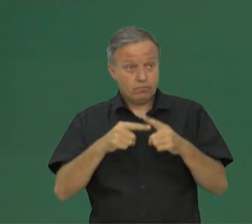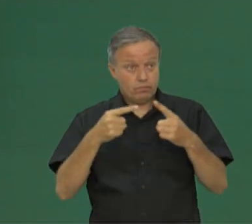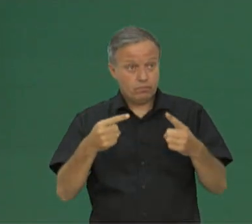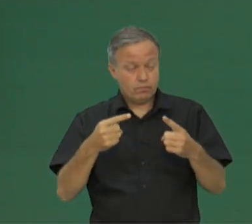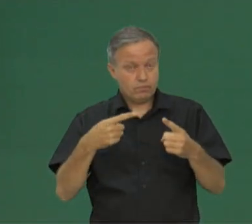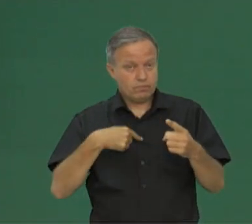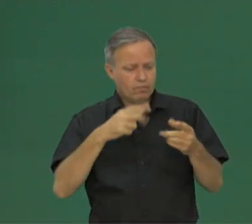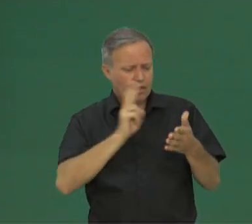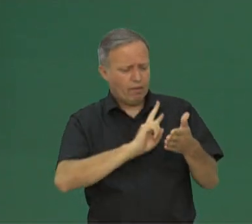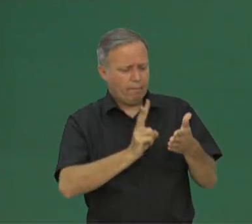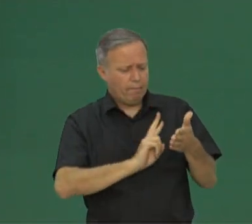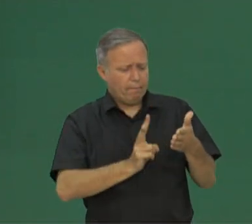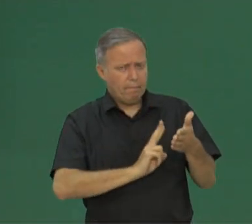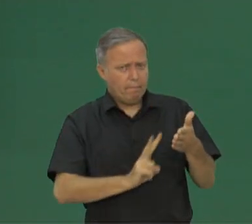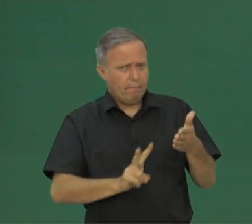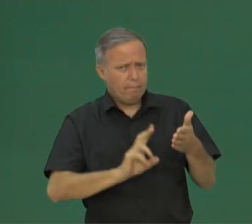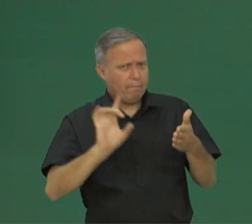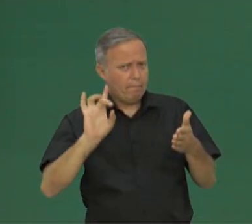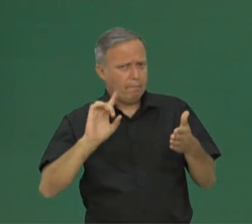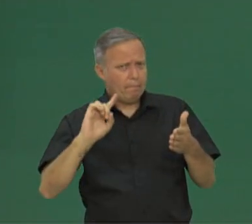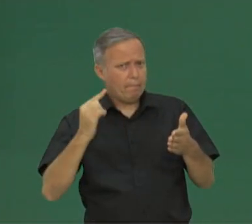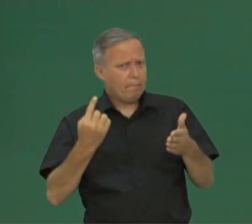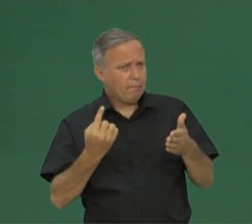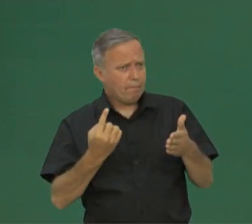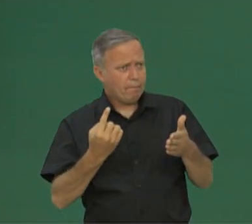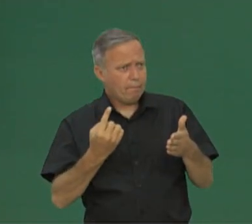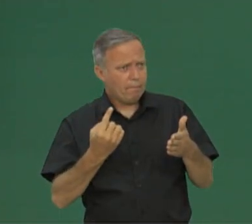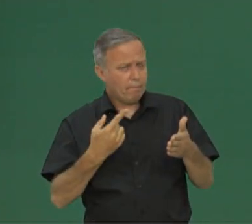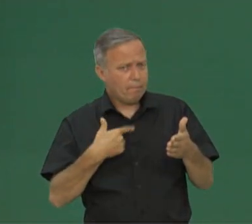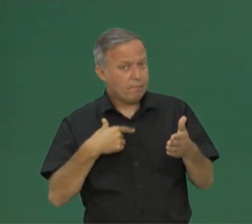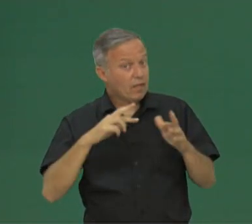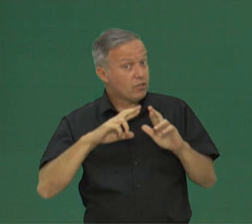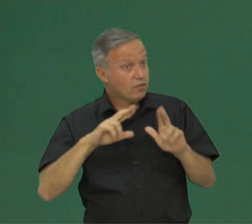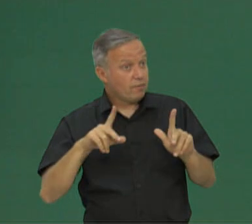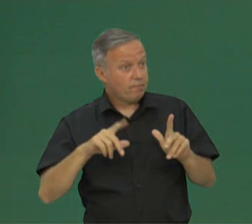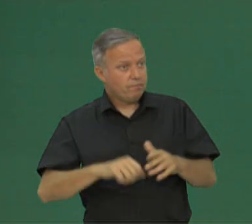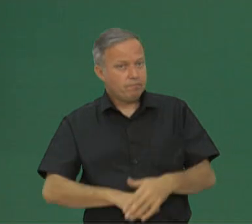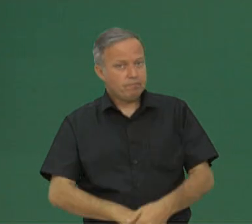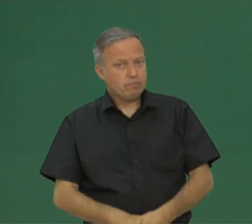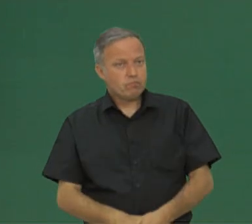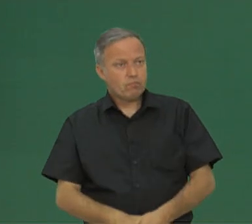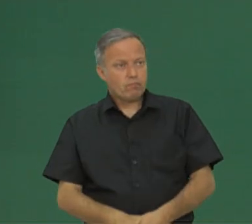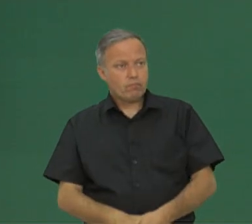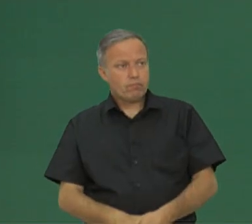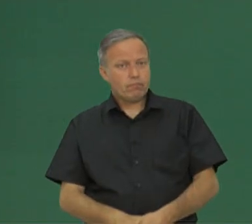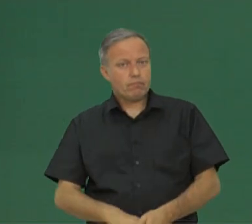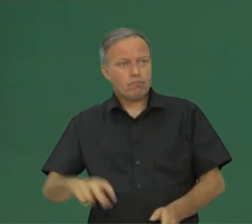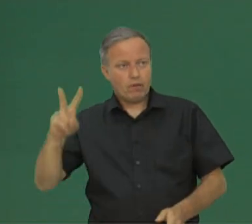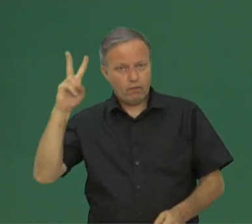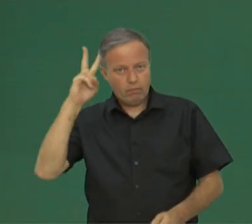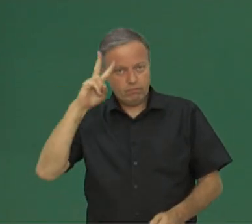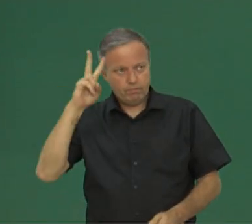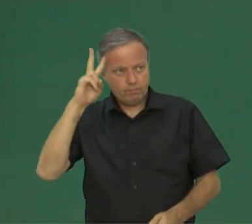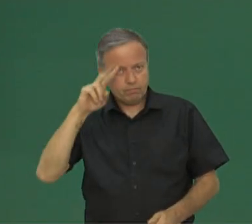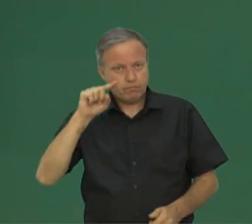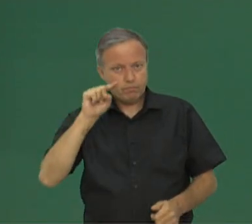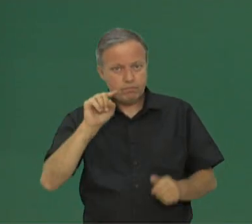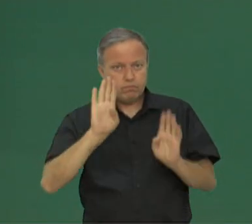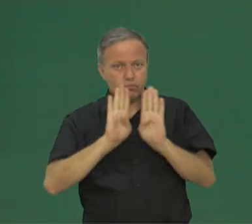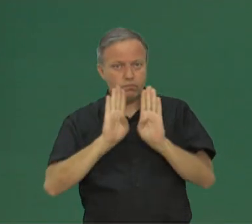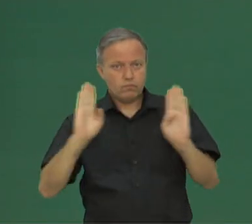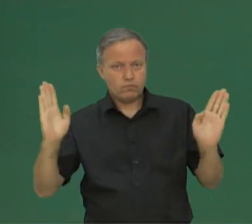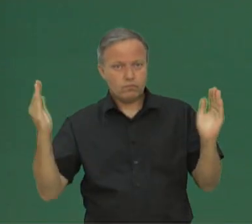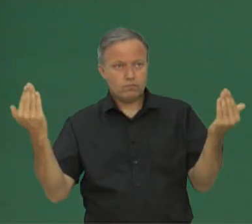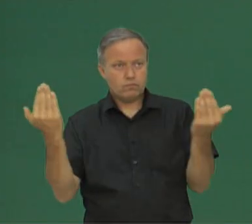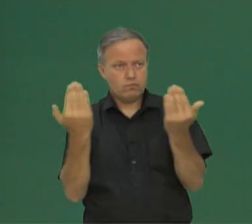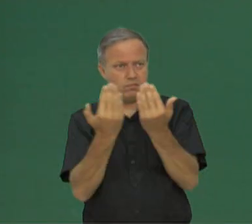a leitura que a gente cada um faz, né, é de uma forma diferente. Lembrando que esse espaço aqui,